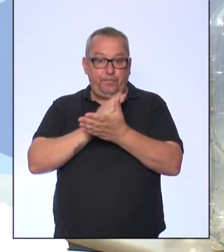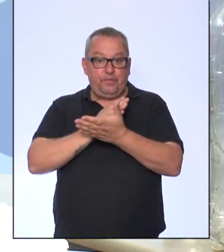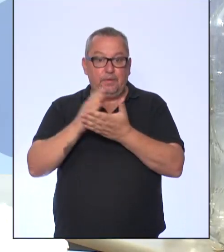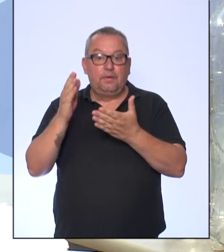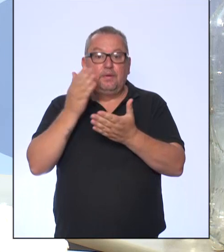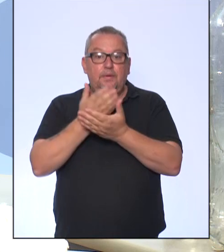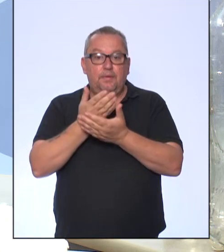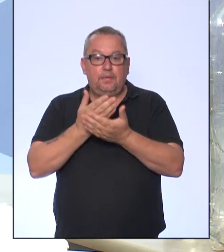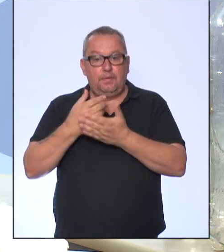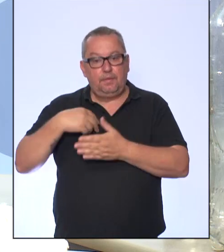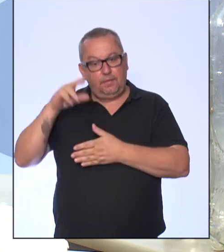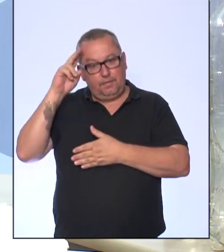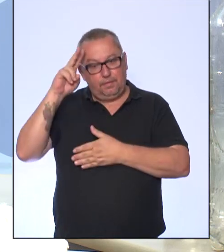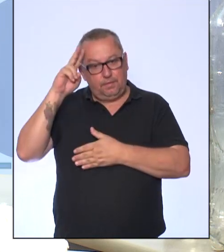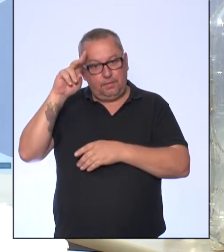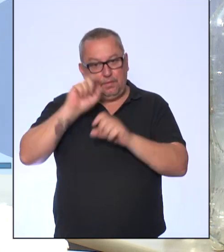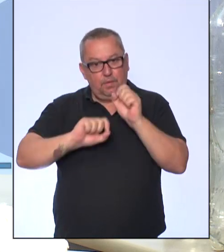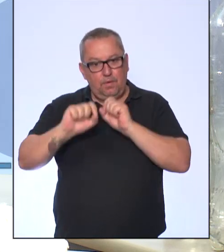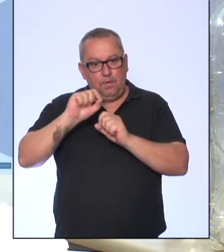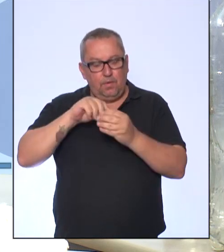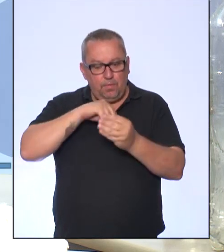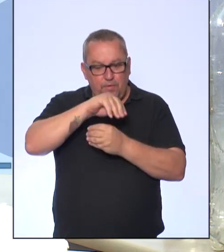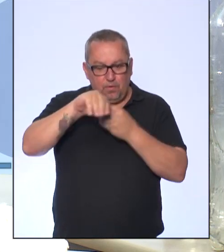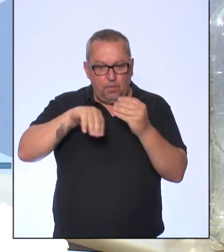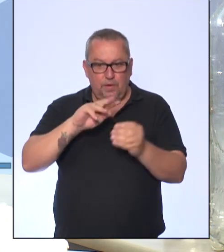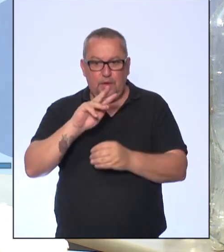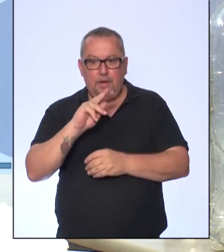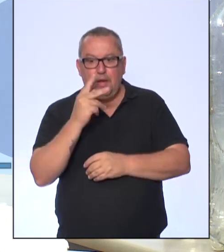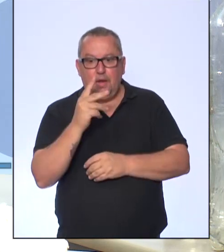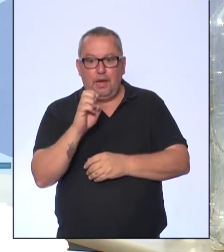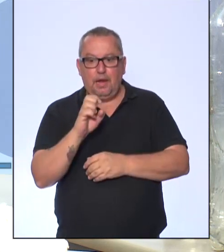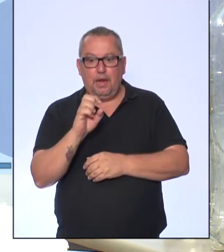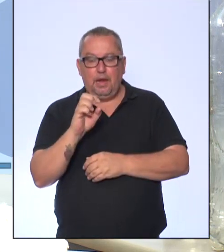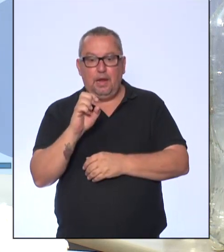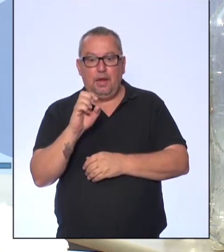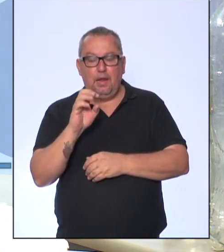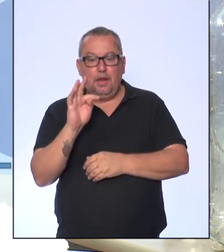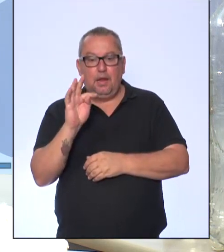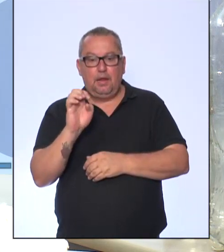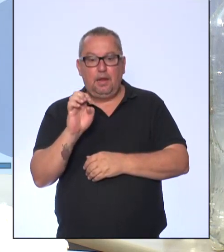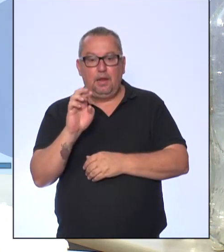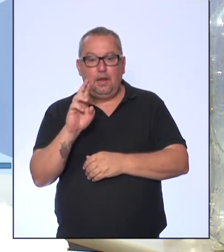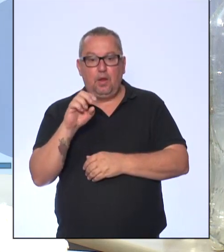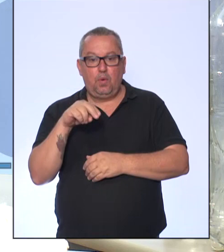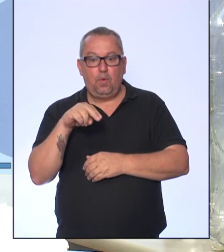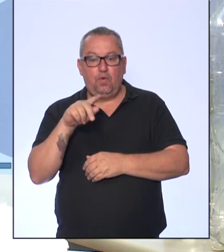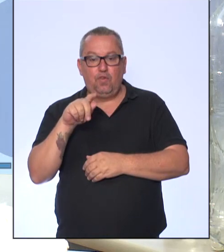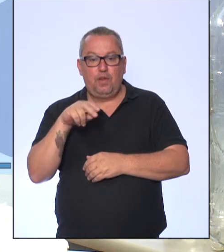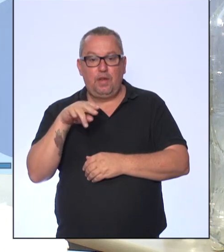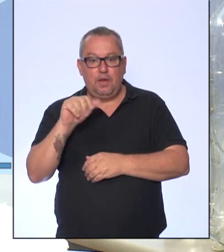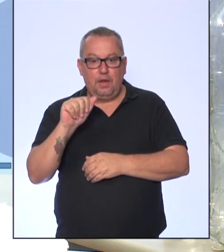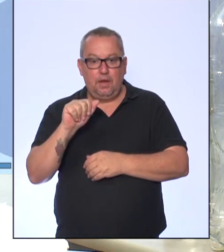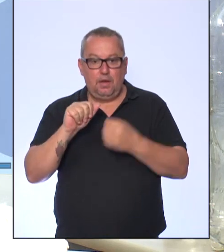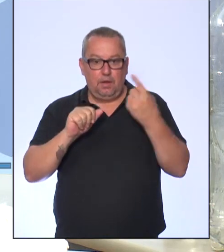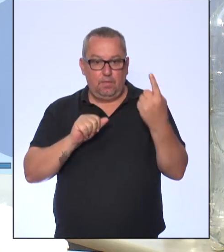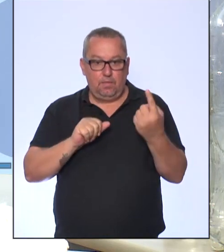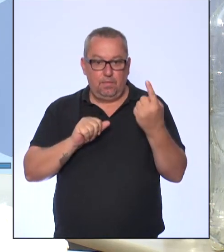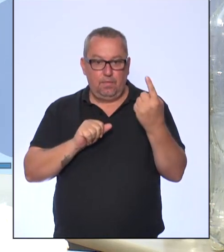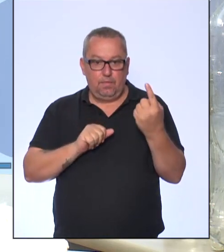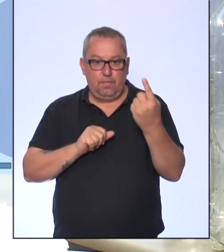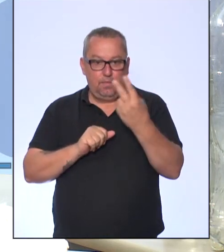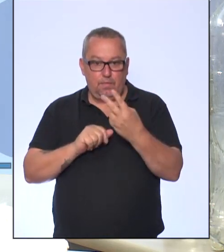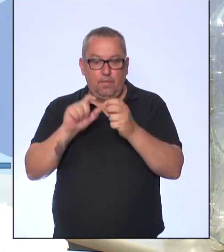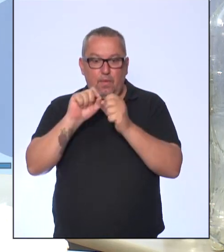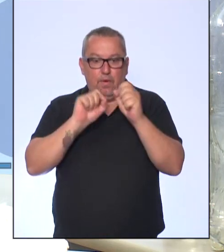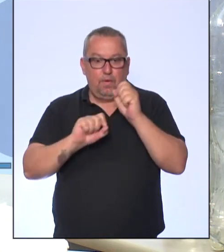que retomar um pouquinho o que é uma mistura heterogênea. Uma mistura heterogênea é aquela que apresenta duas fases. Uma das atividades que a gente